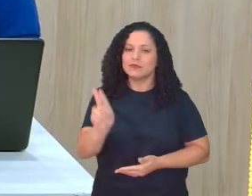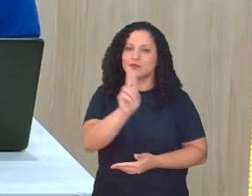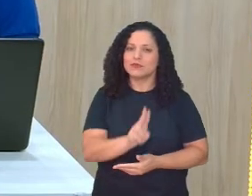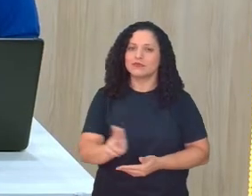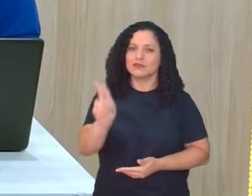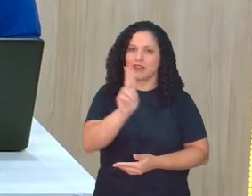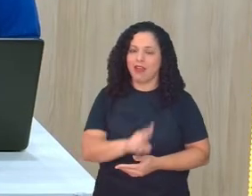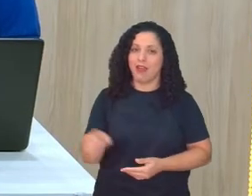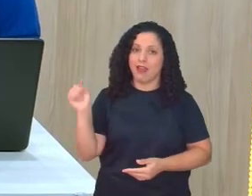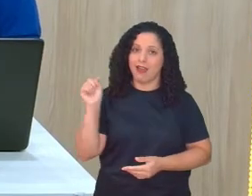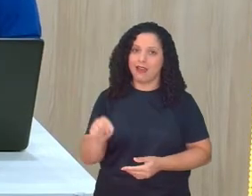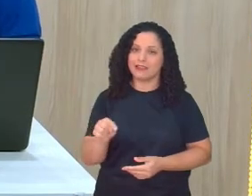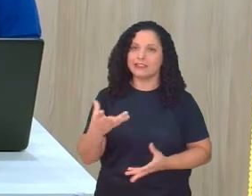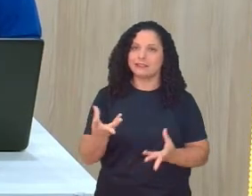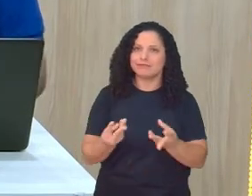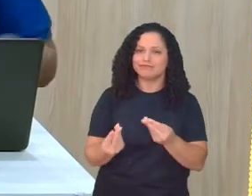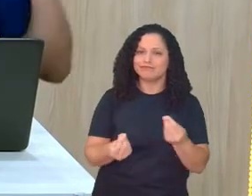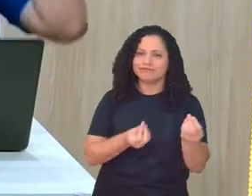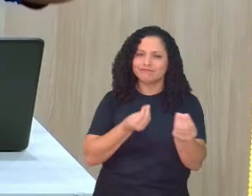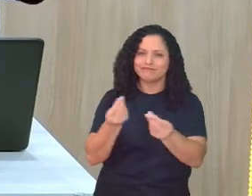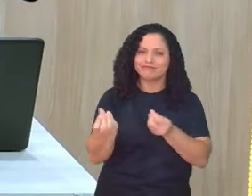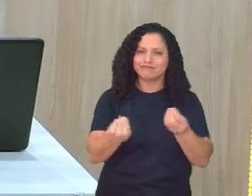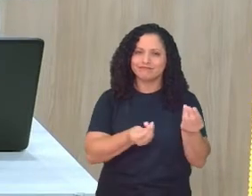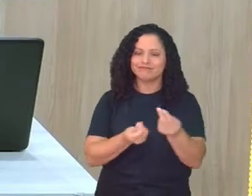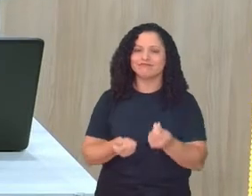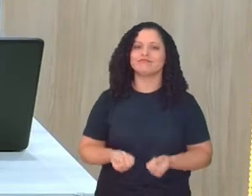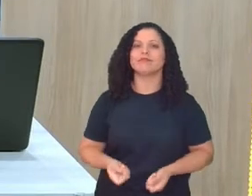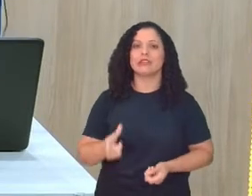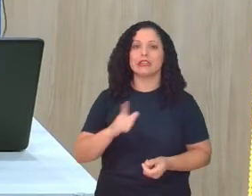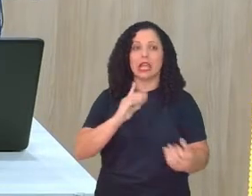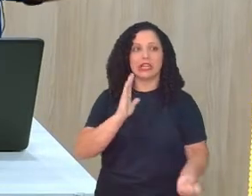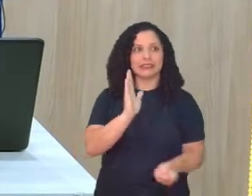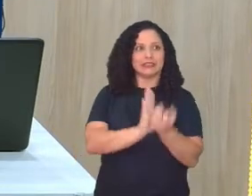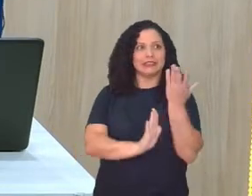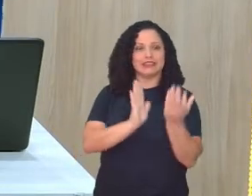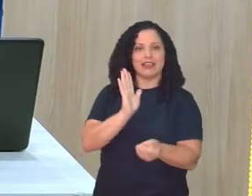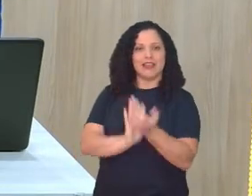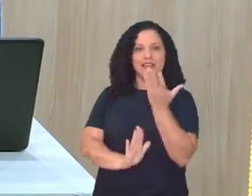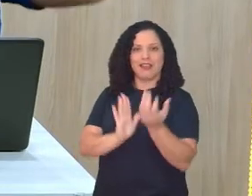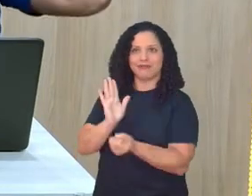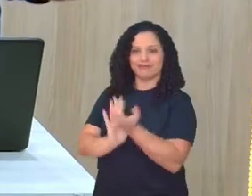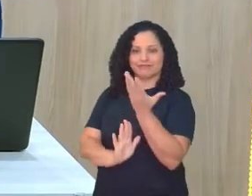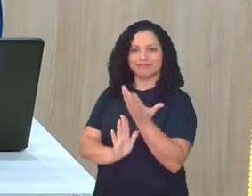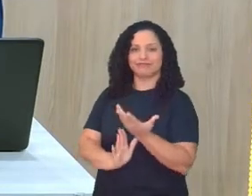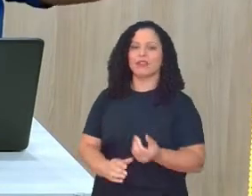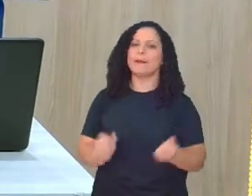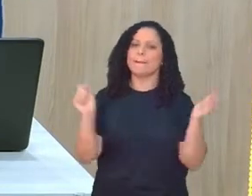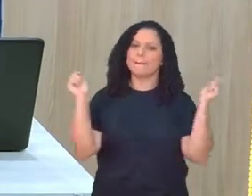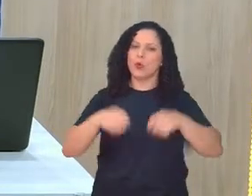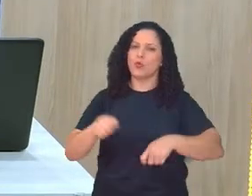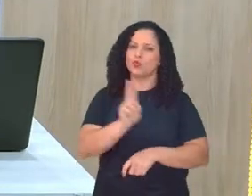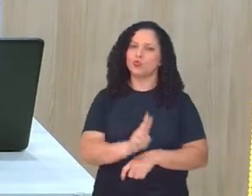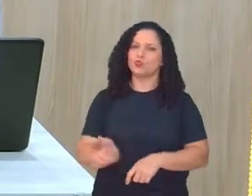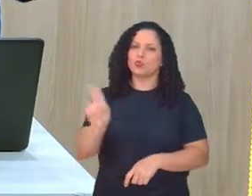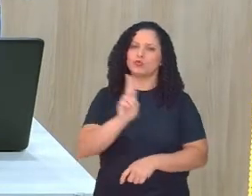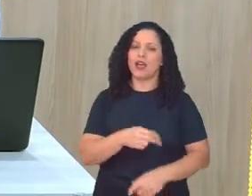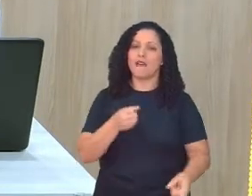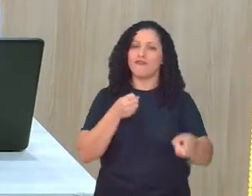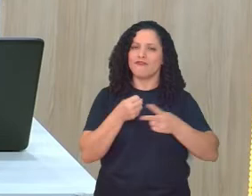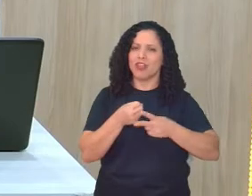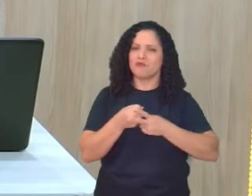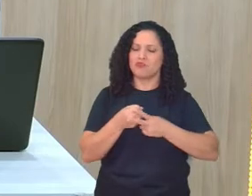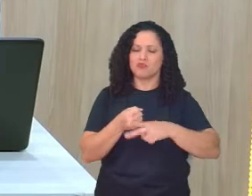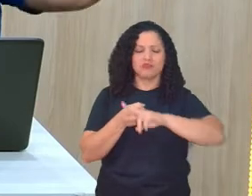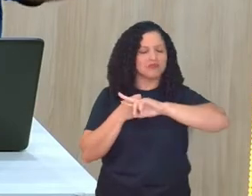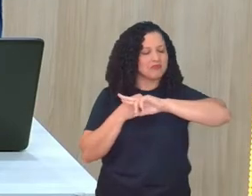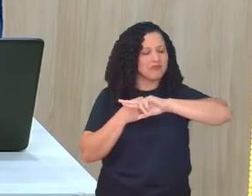é, essa tessitura aí, começamos a construir, confeccionar, você pode usar o verbo que você quiser.